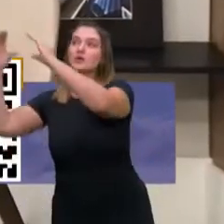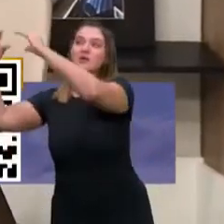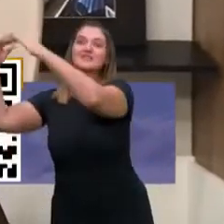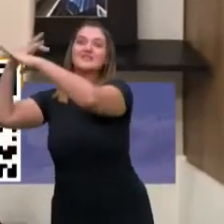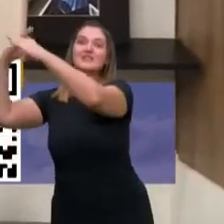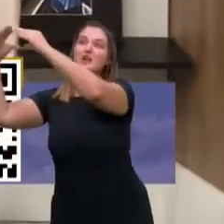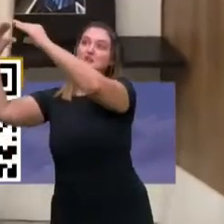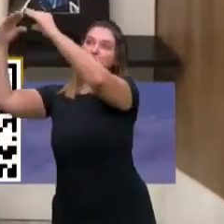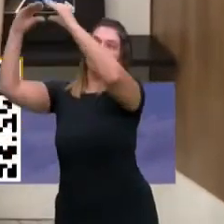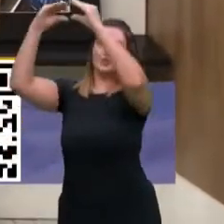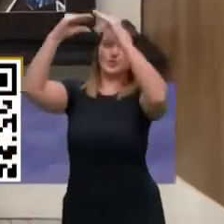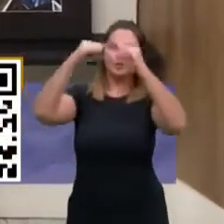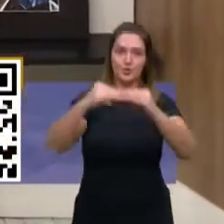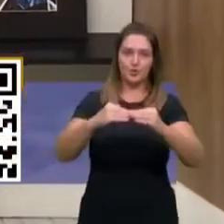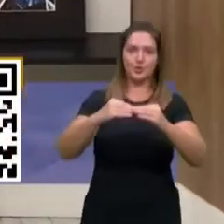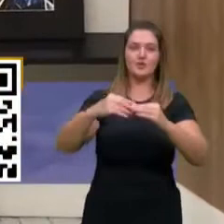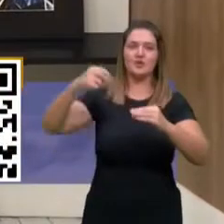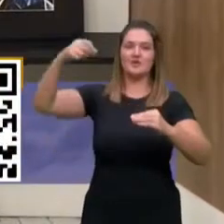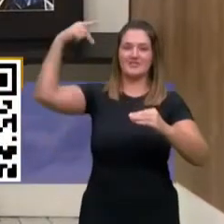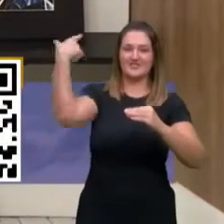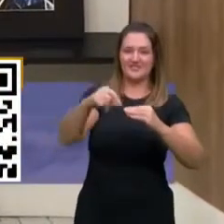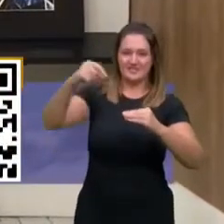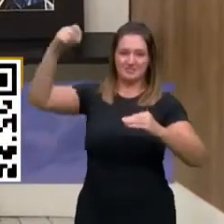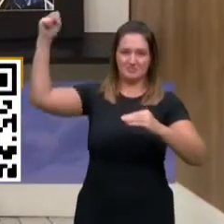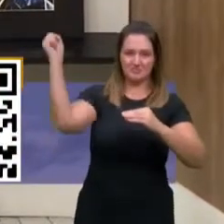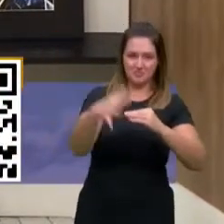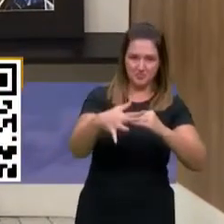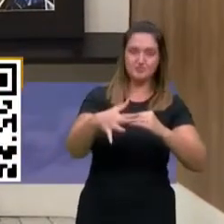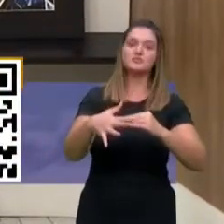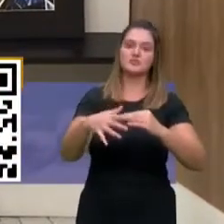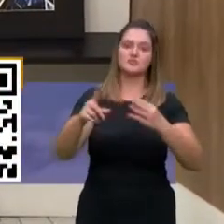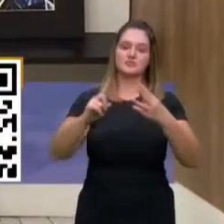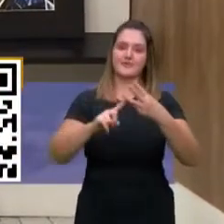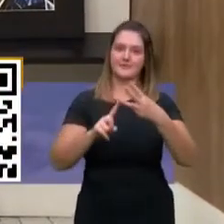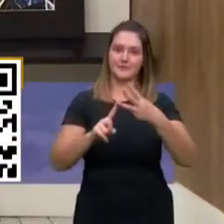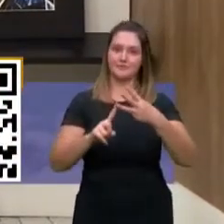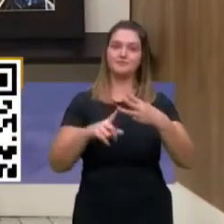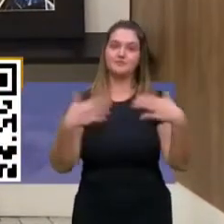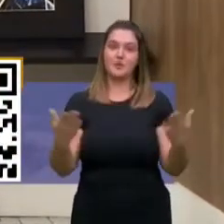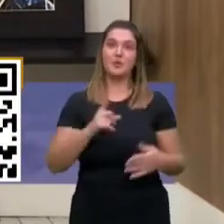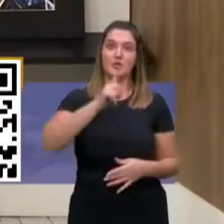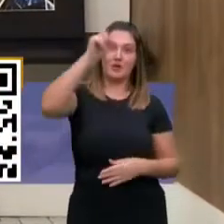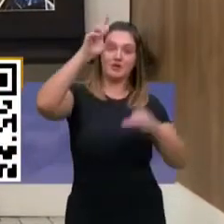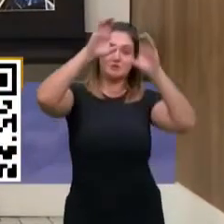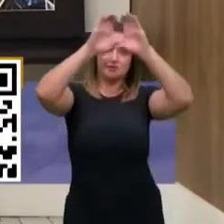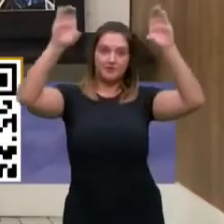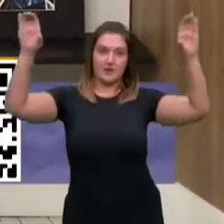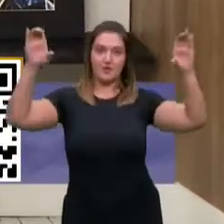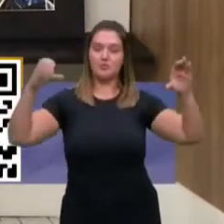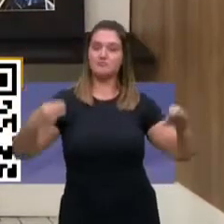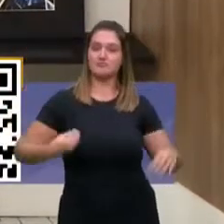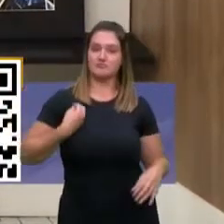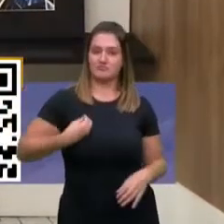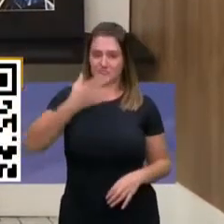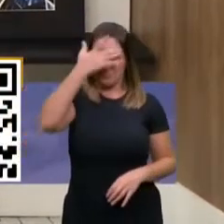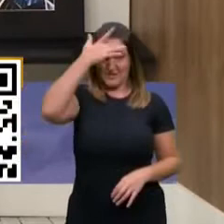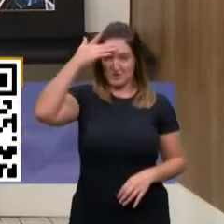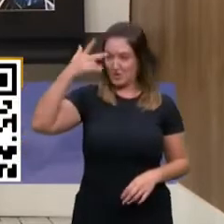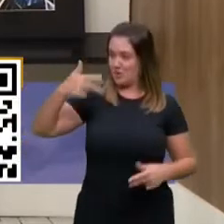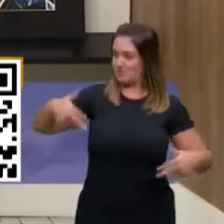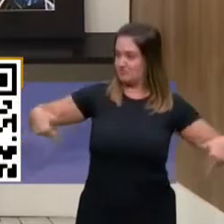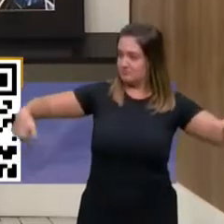agora dessa compreensão aí, você precisa entender o seguinte, durante o milênio, lá no céu, os salvos vão participar do